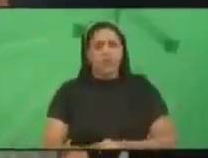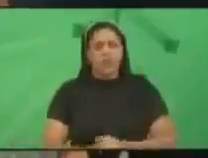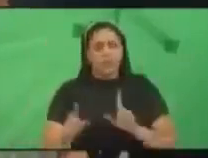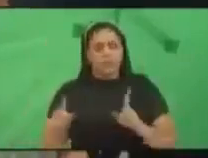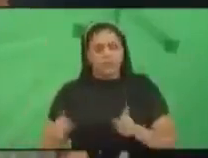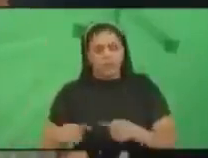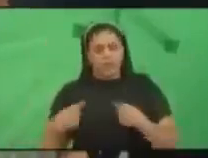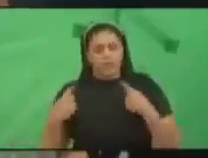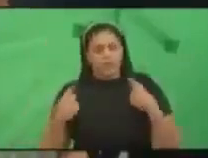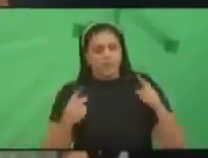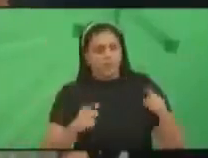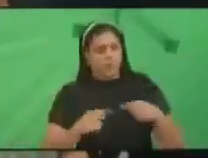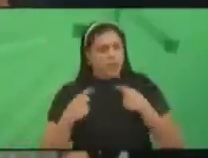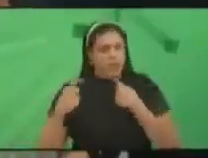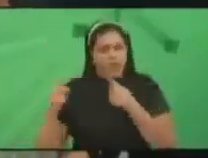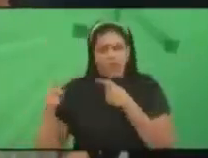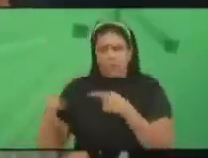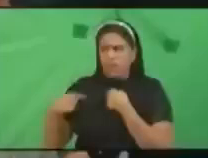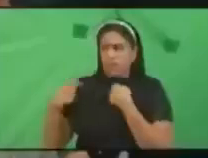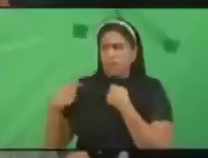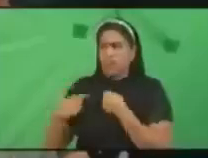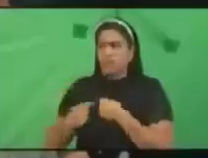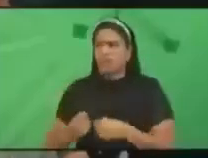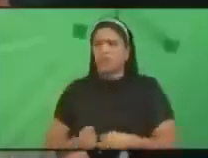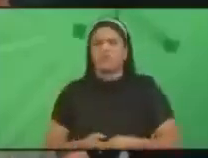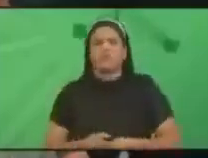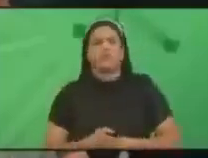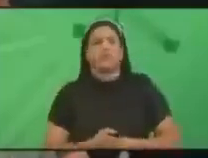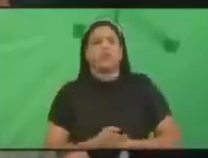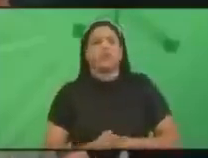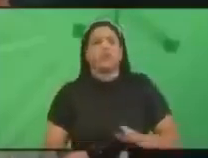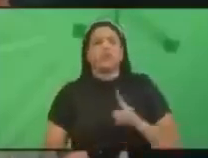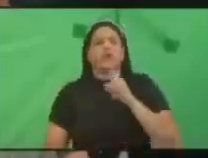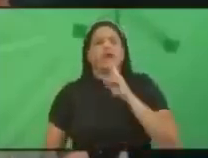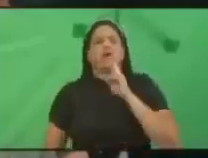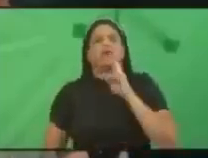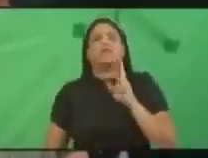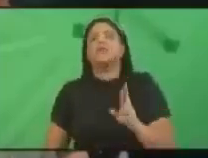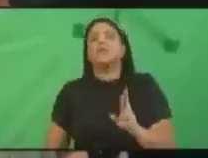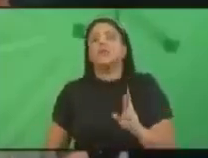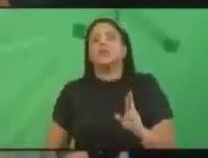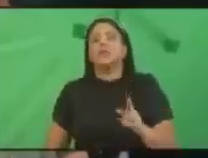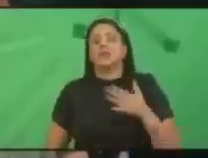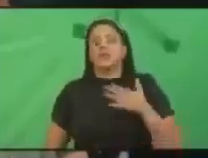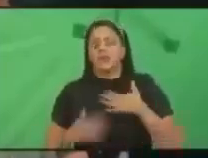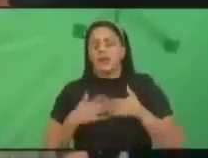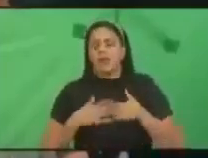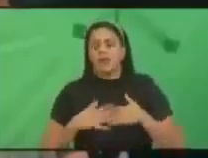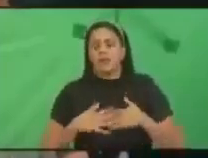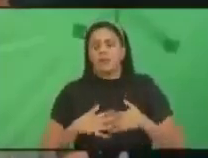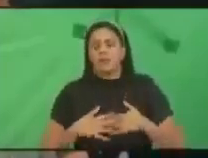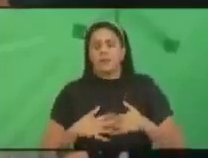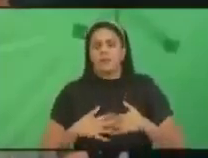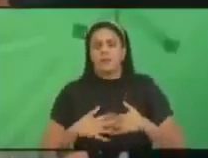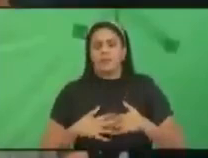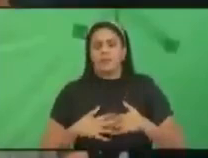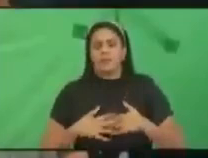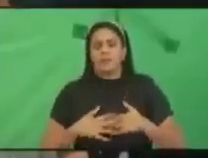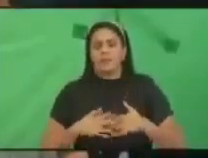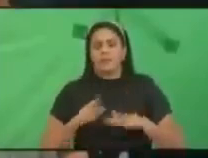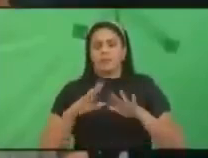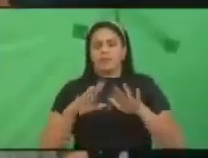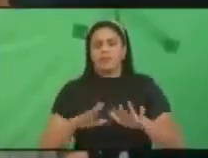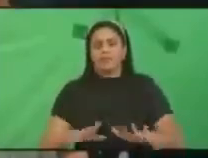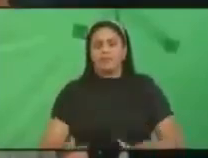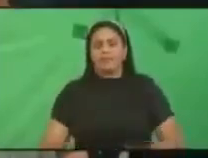Provocação. E respondeu de forma pacífica e pacificadora.